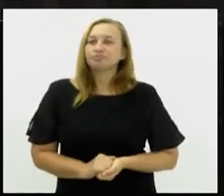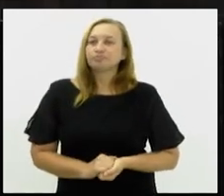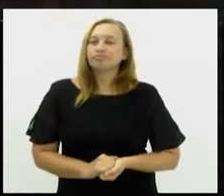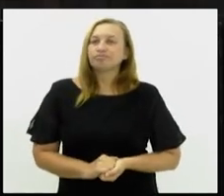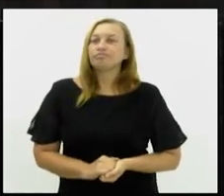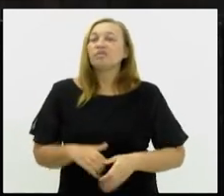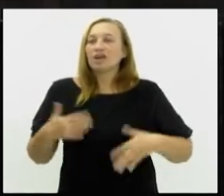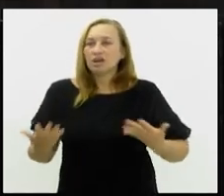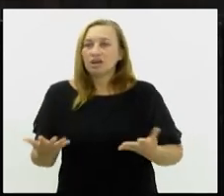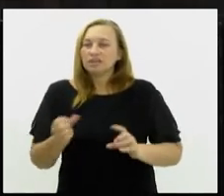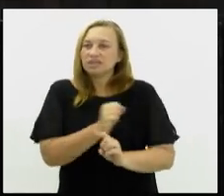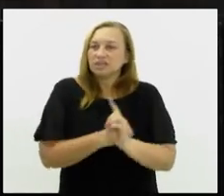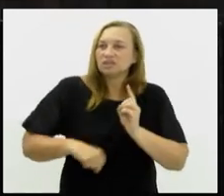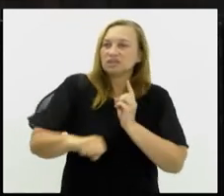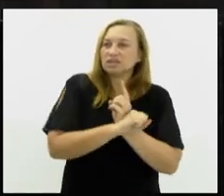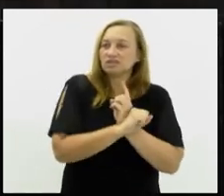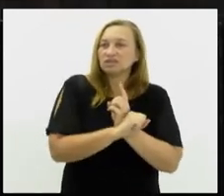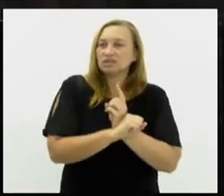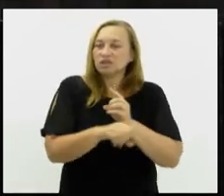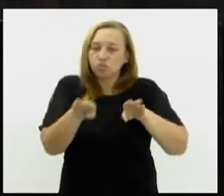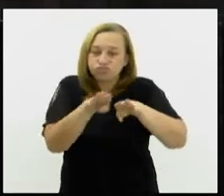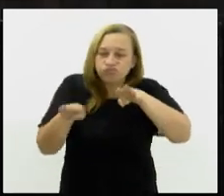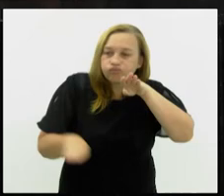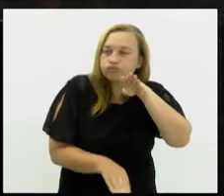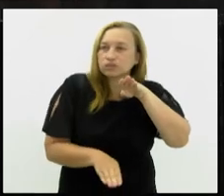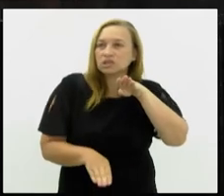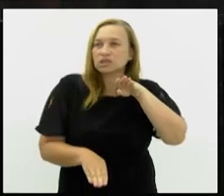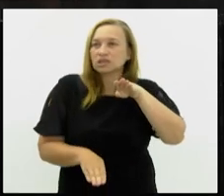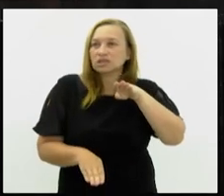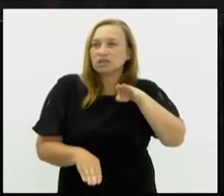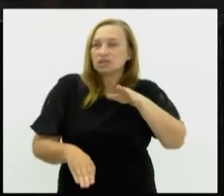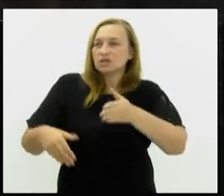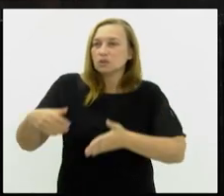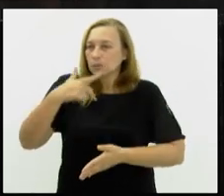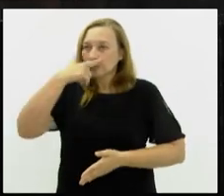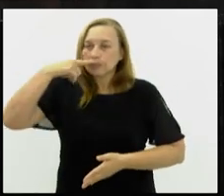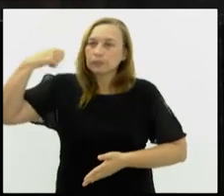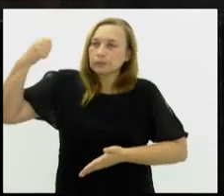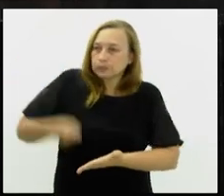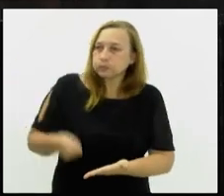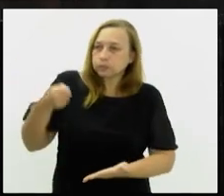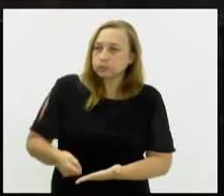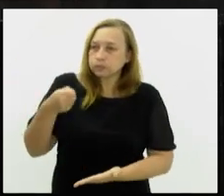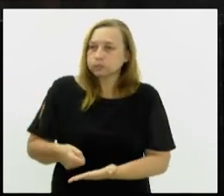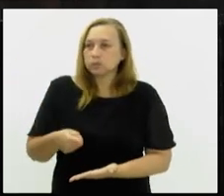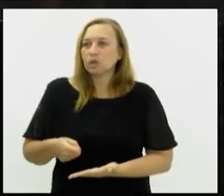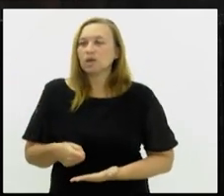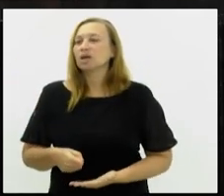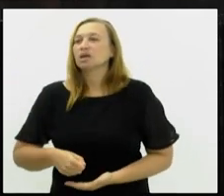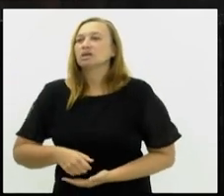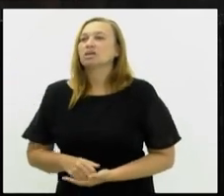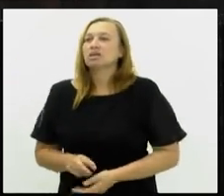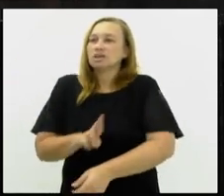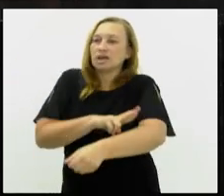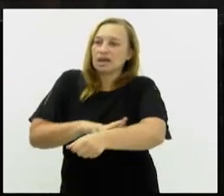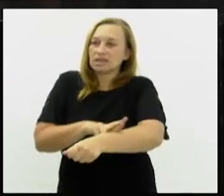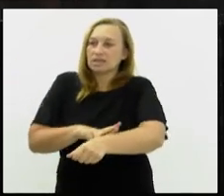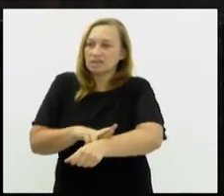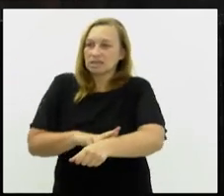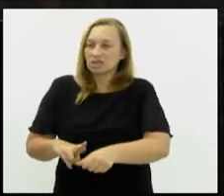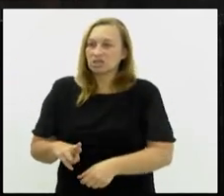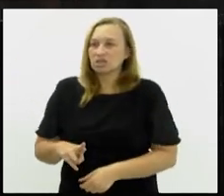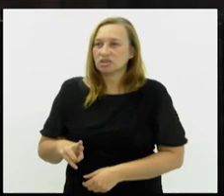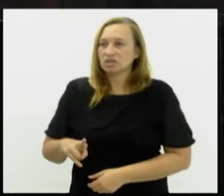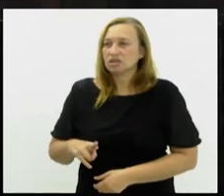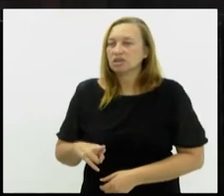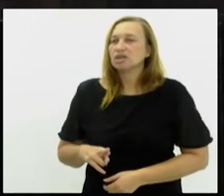dessa sociedade extremamente desigual, extremamente machista, misógina, racista, que Marielle tem o seu